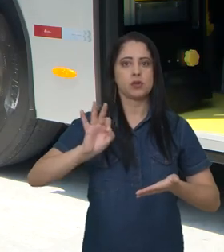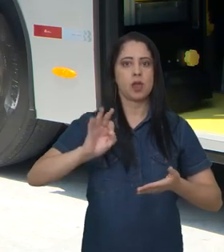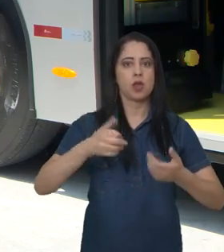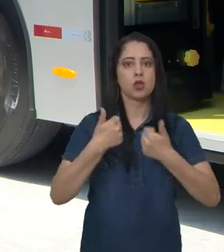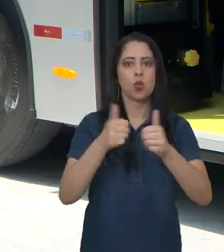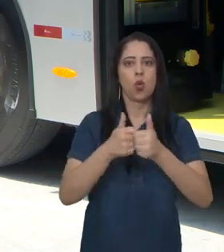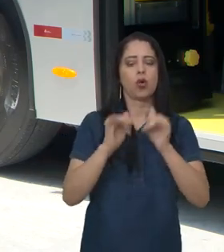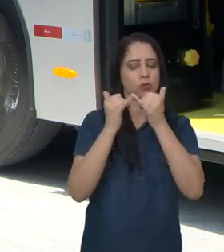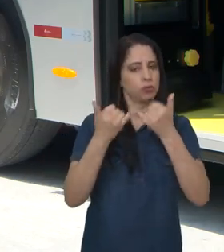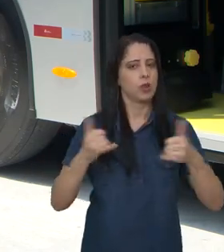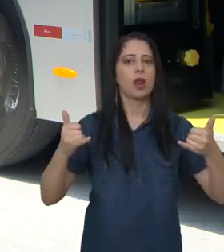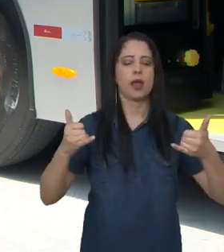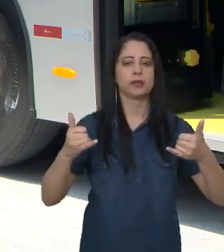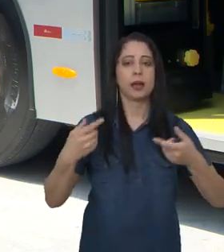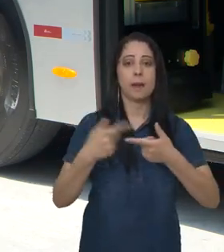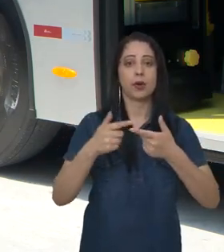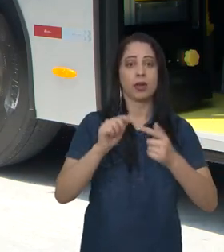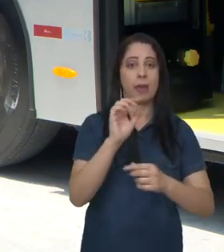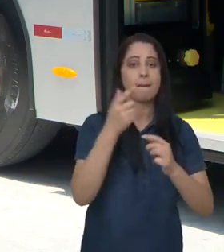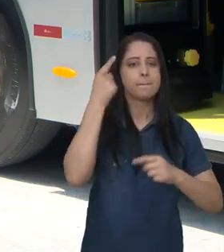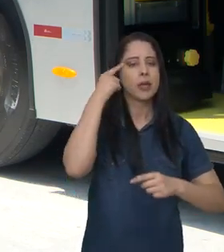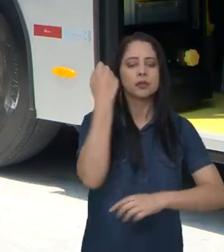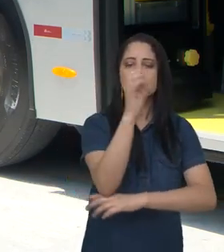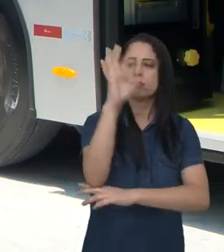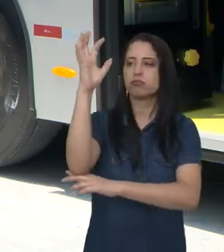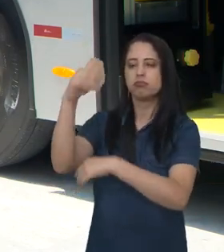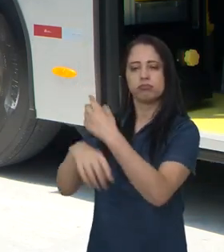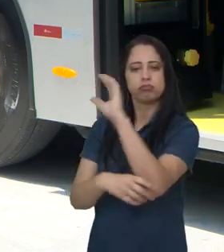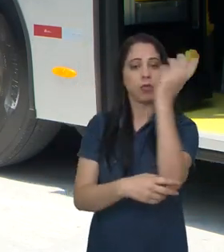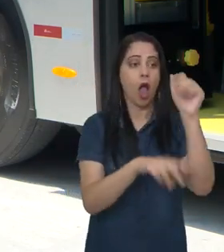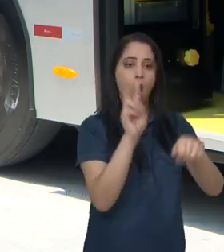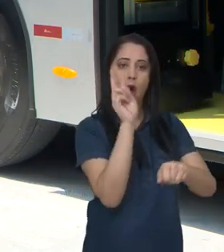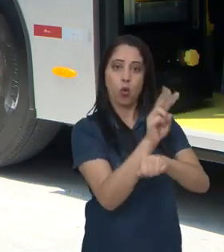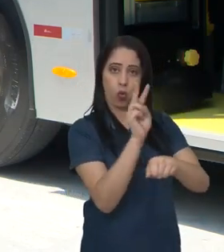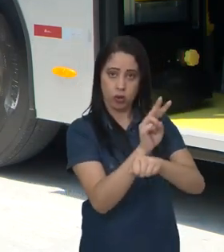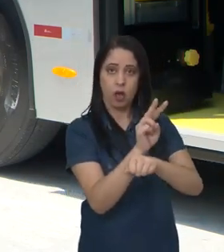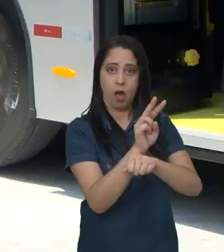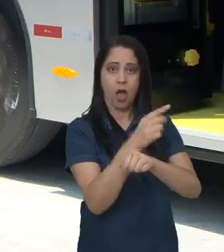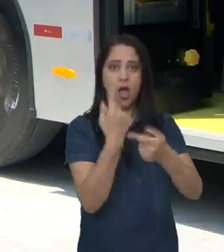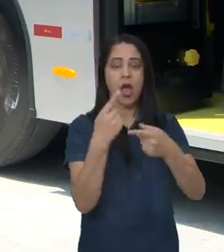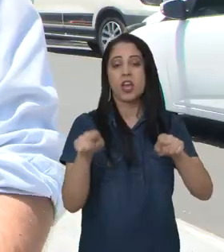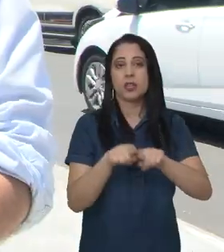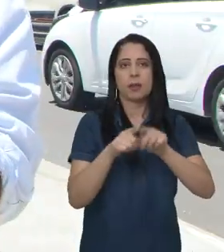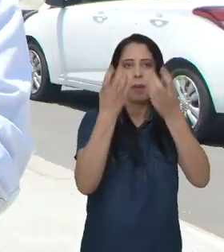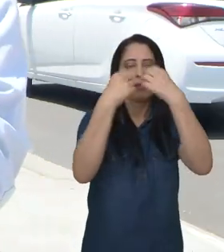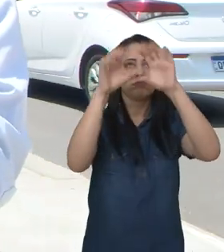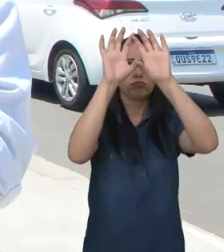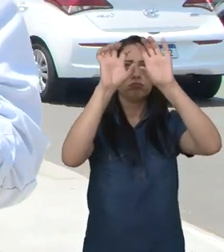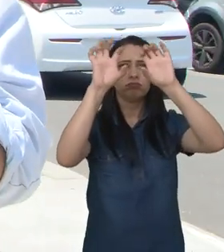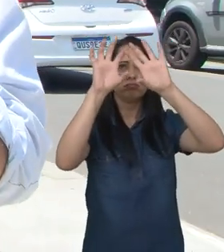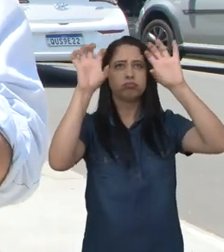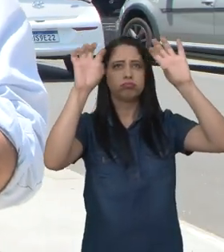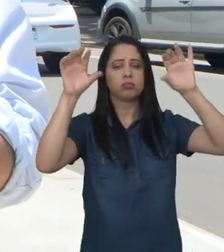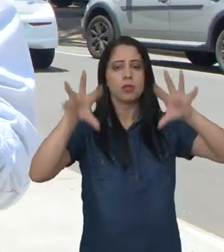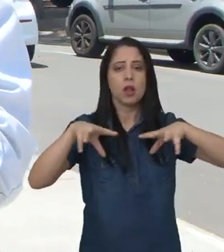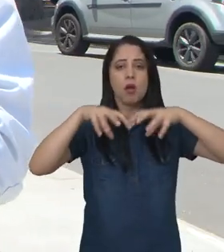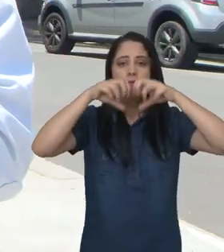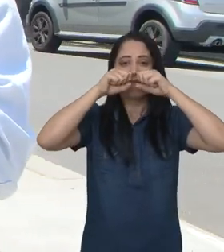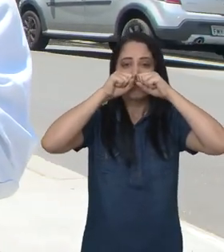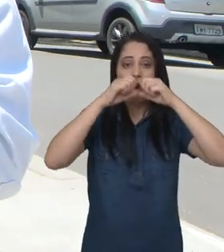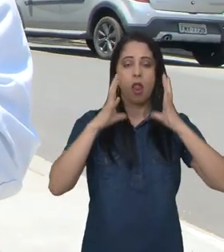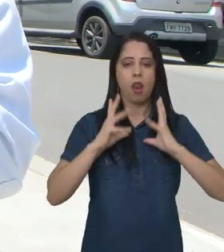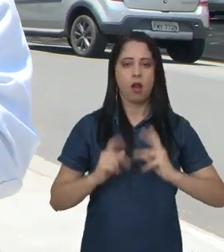pensando no meio ambiente e pensando na inovação e Pensando principalmente nas pessoas nossa cidade já deu vários Passos